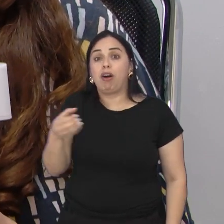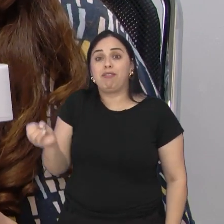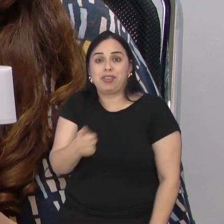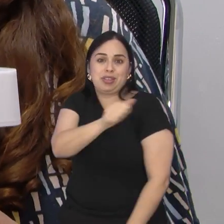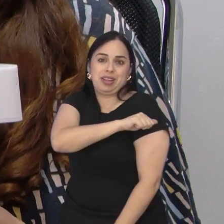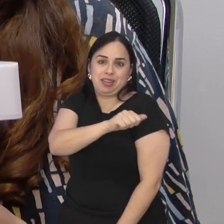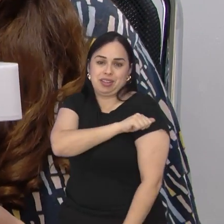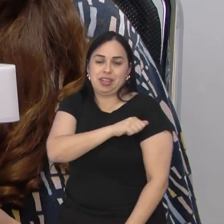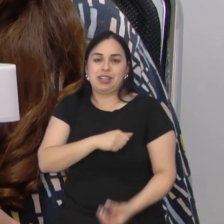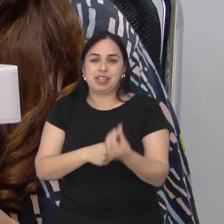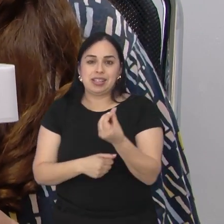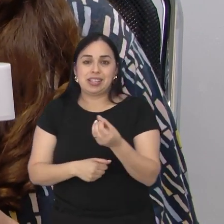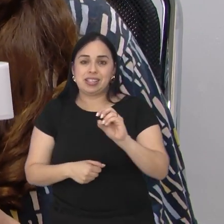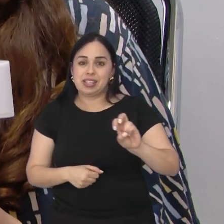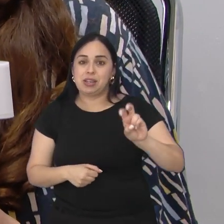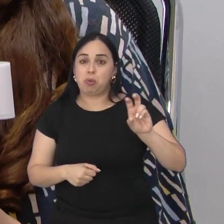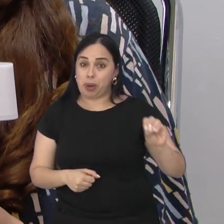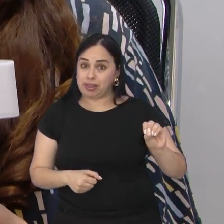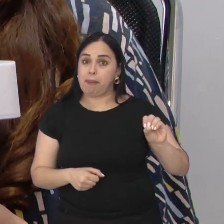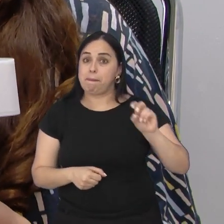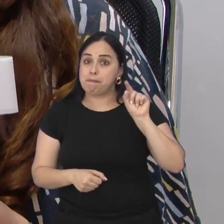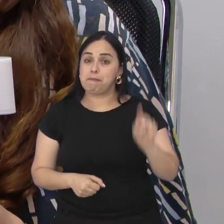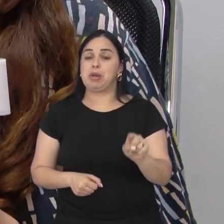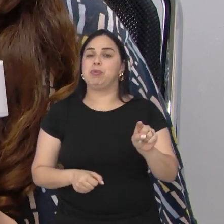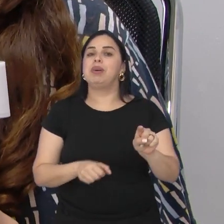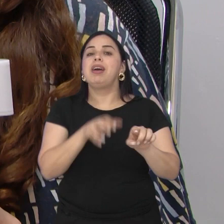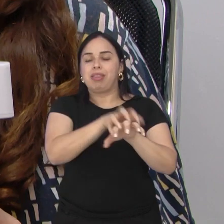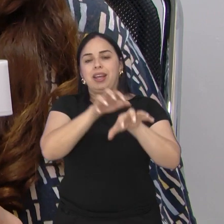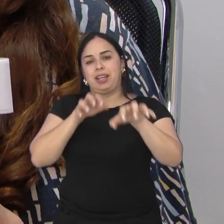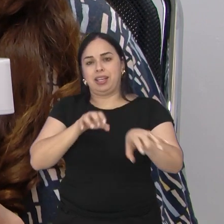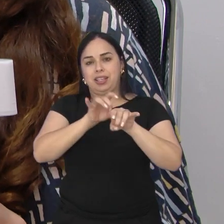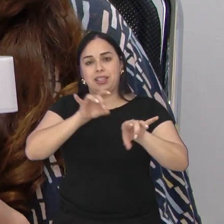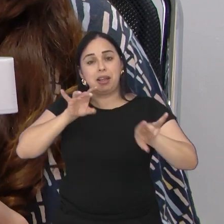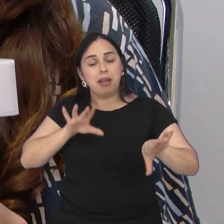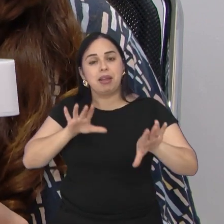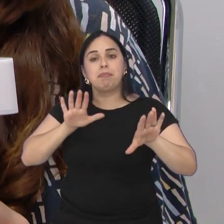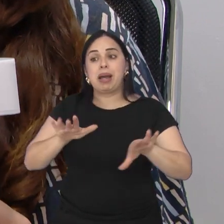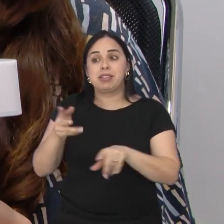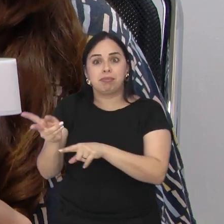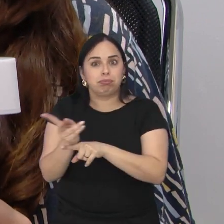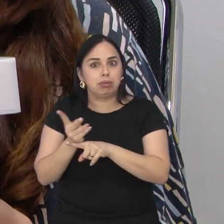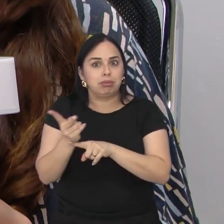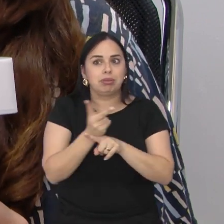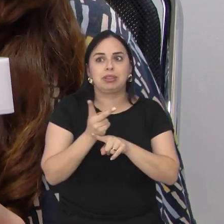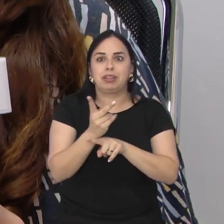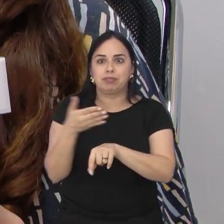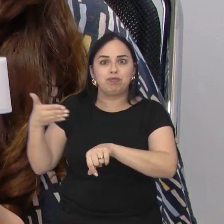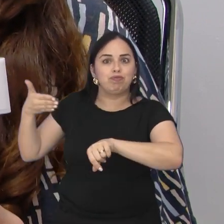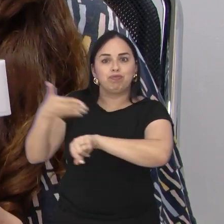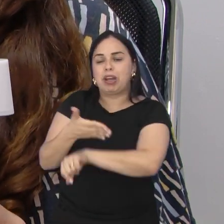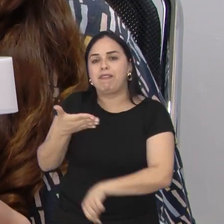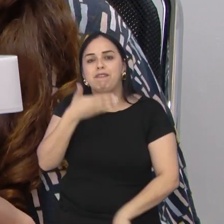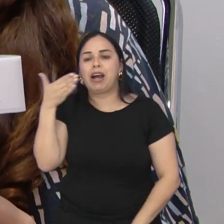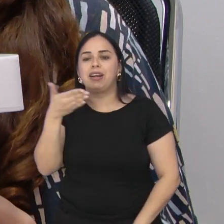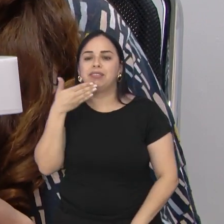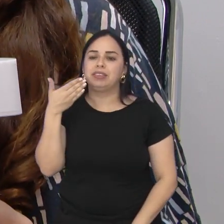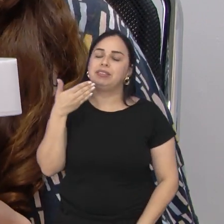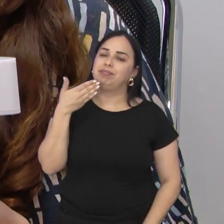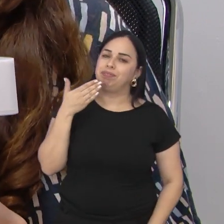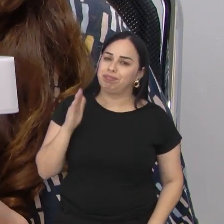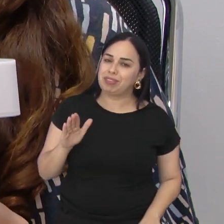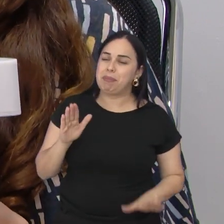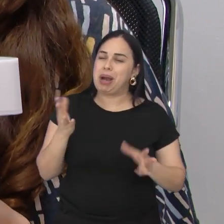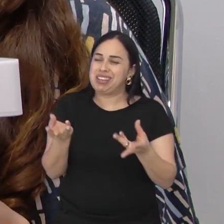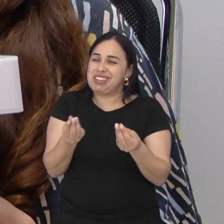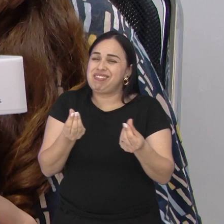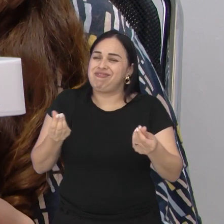nesse curso, 650 mil deles na modalidade EAD. Mas a alta procura e facilidade de acesso nem